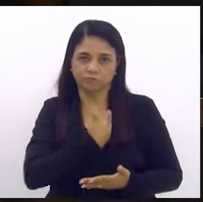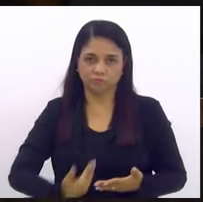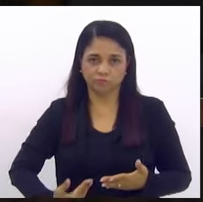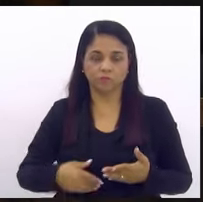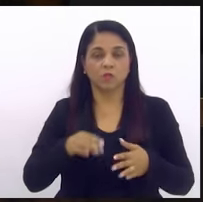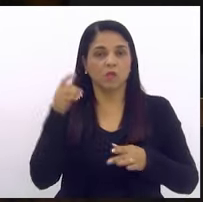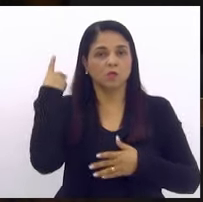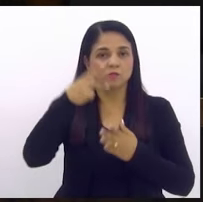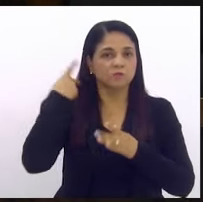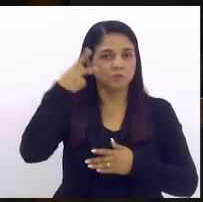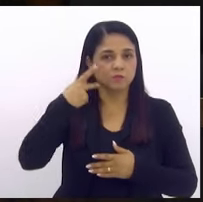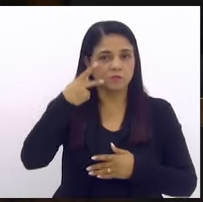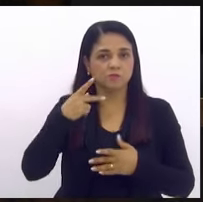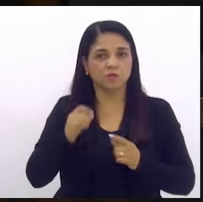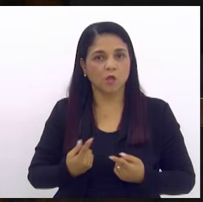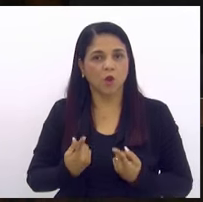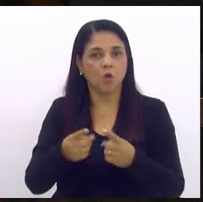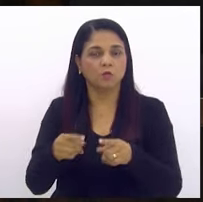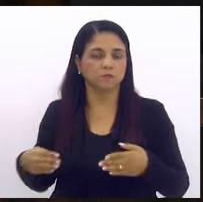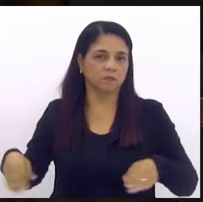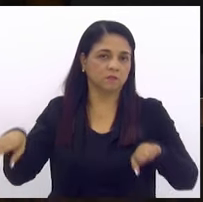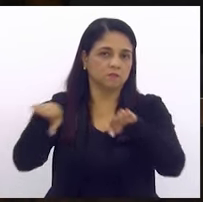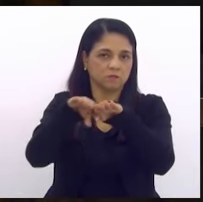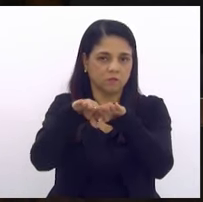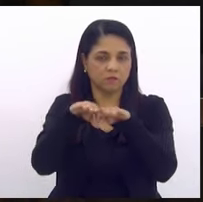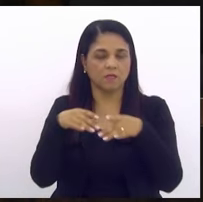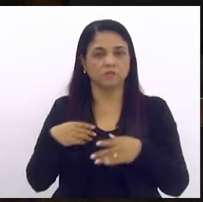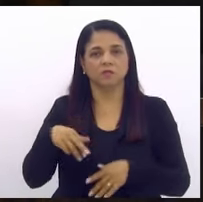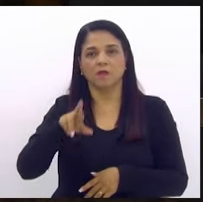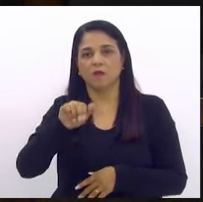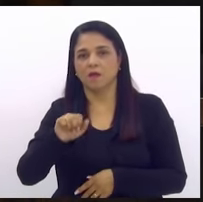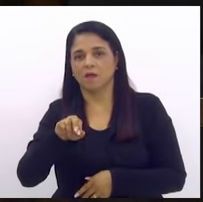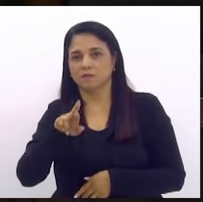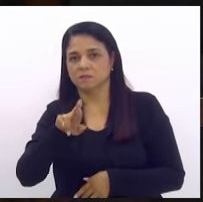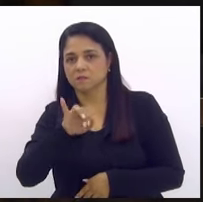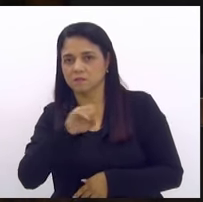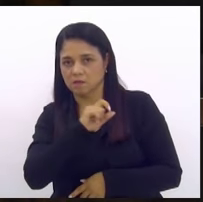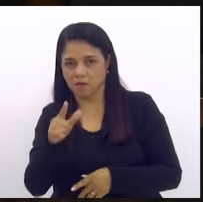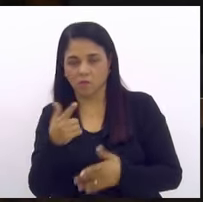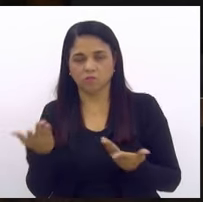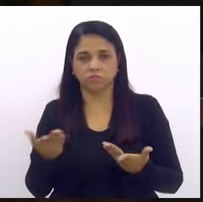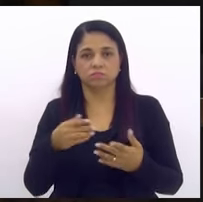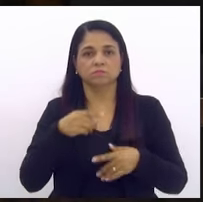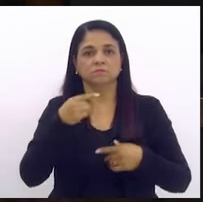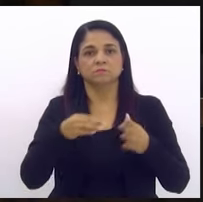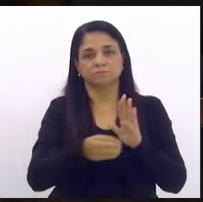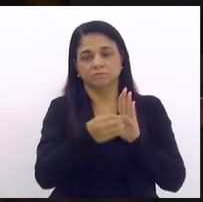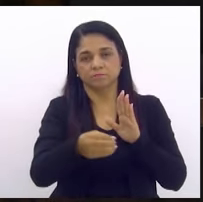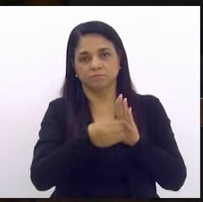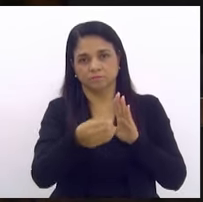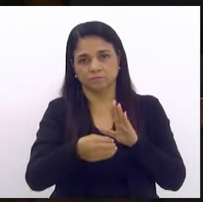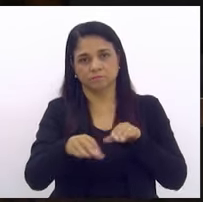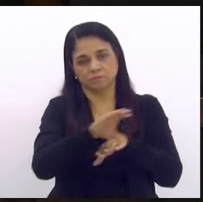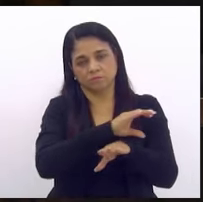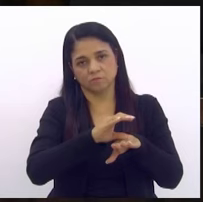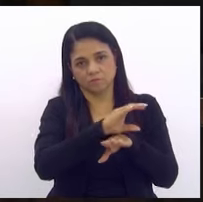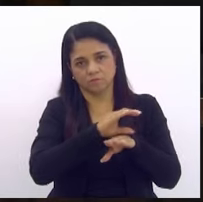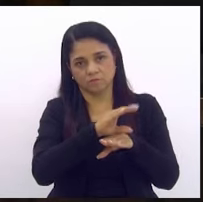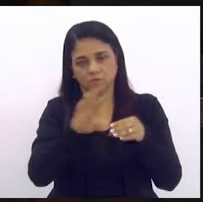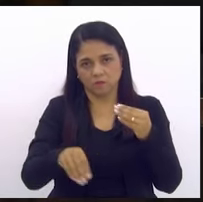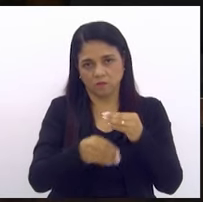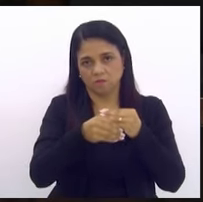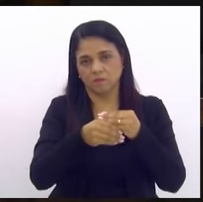de políticas públicas de combate à desigualdade étnico-racial, na forma que menciona, pendendo de parecer da Comissão de